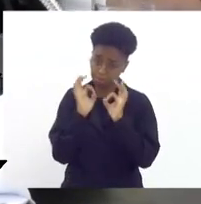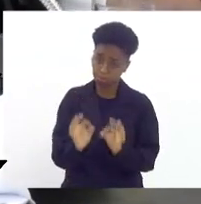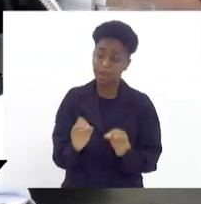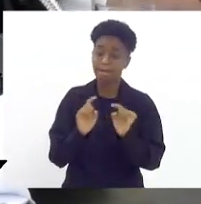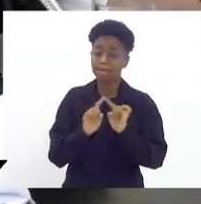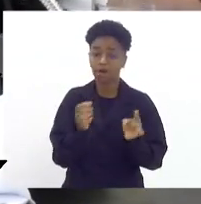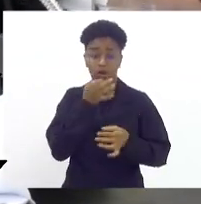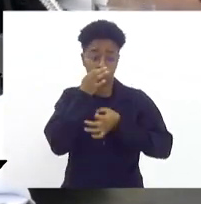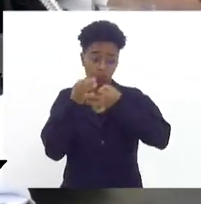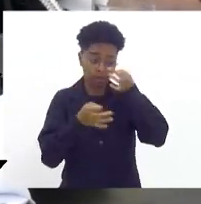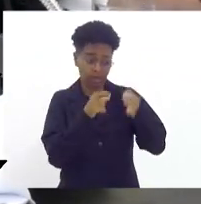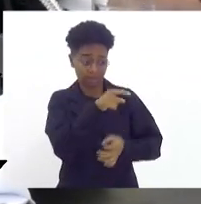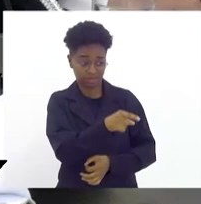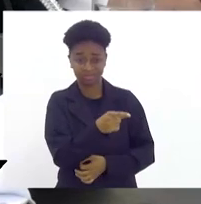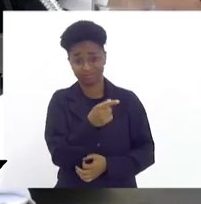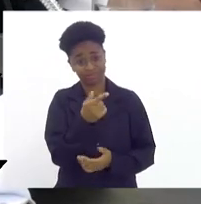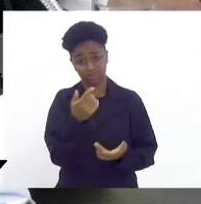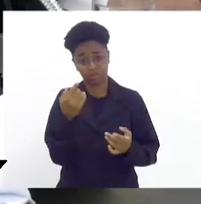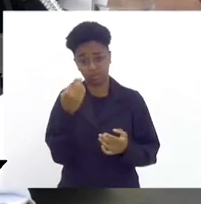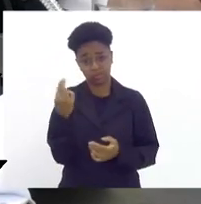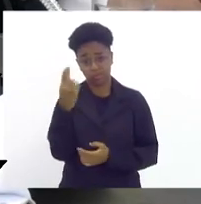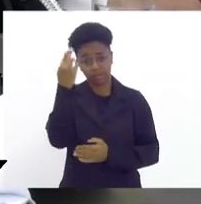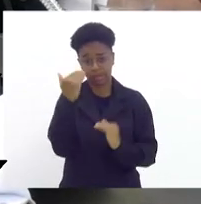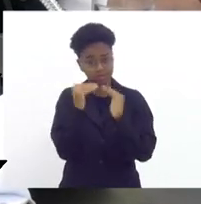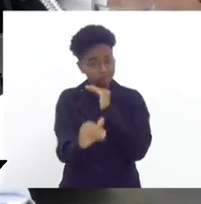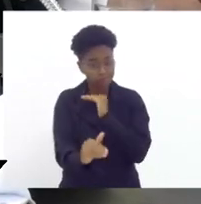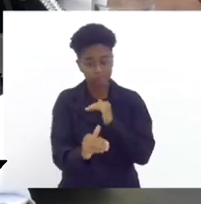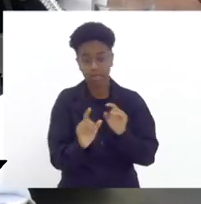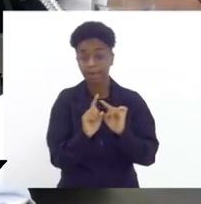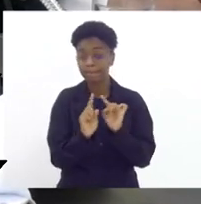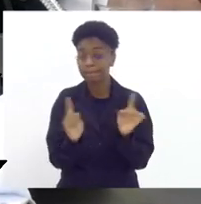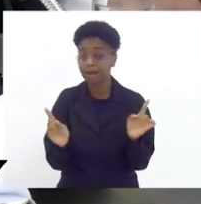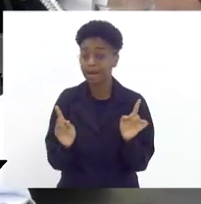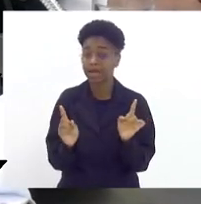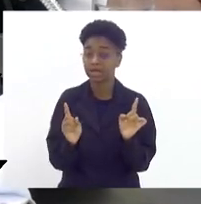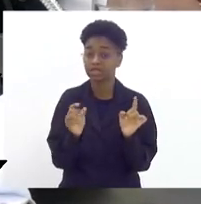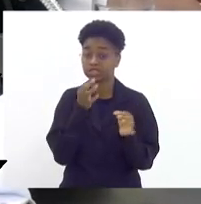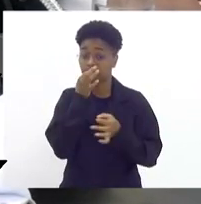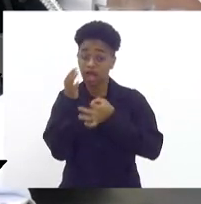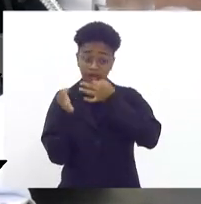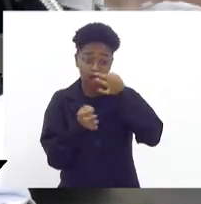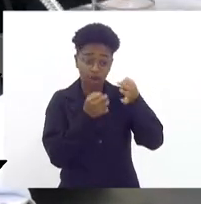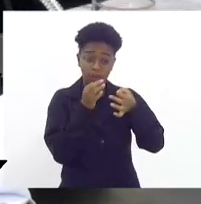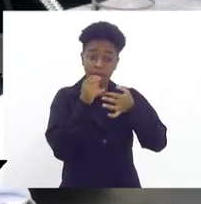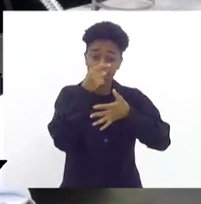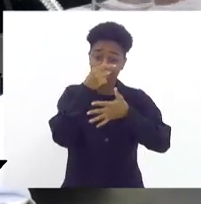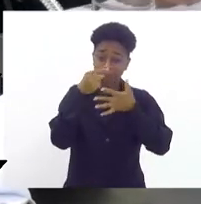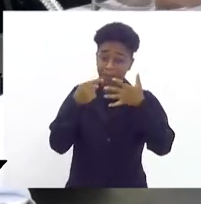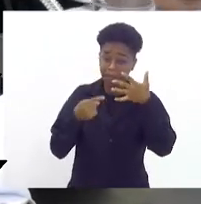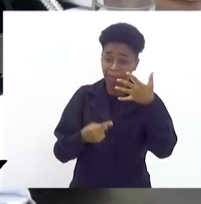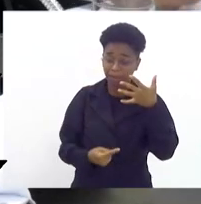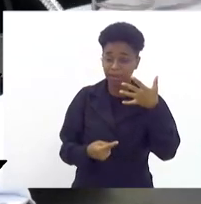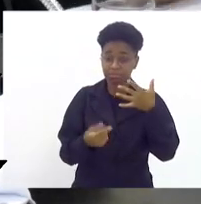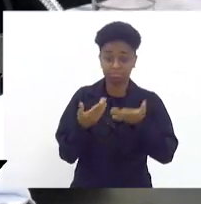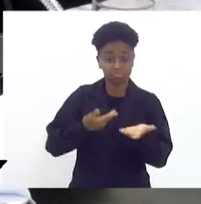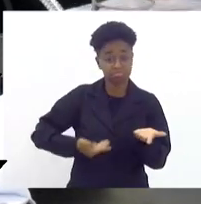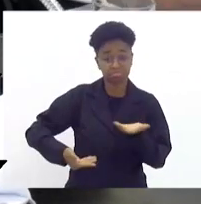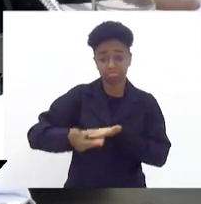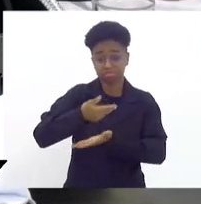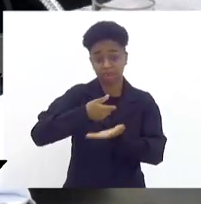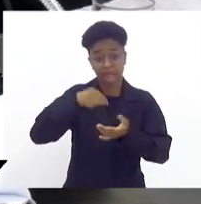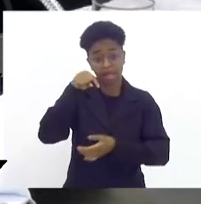argumentos do deputado Luiz Paulo são irrefutáveis. Só que esses argumentos todos ficarão entre nós aqui na